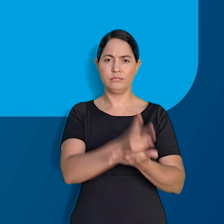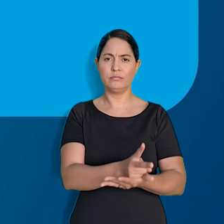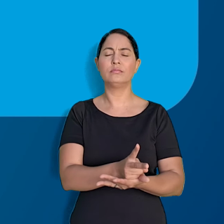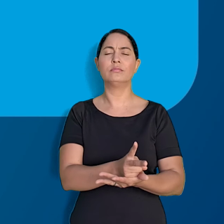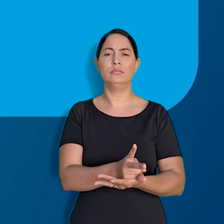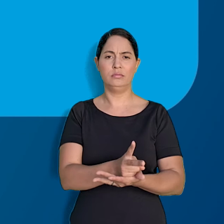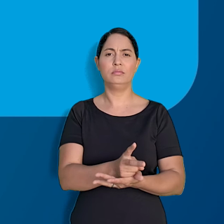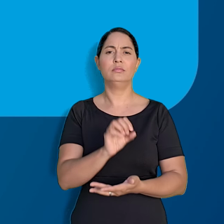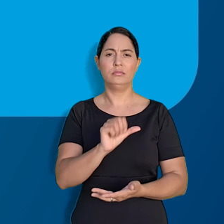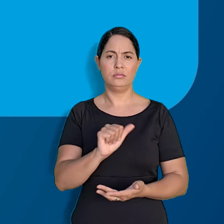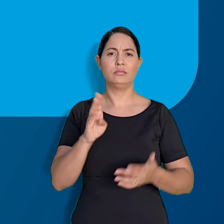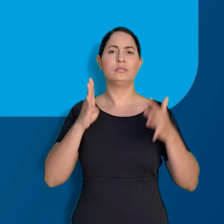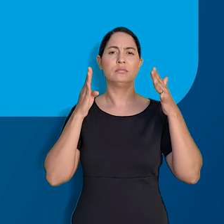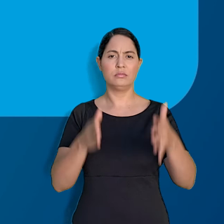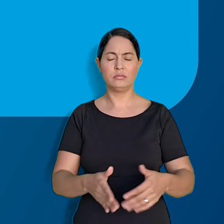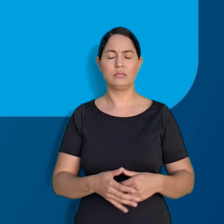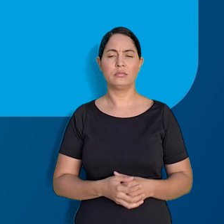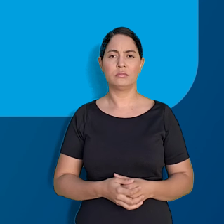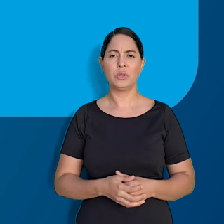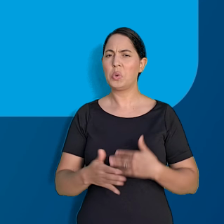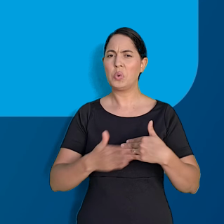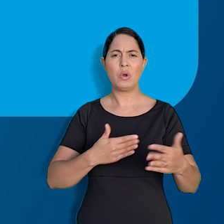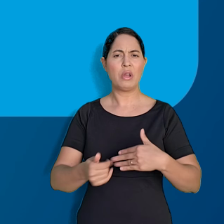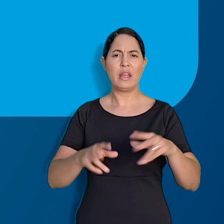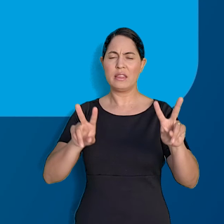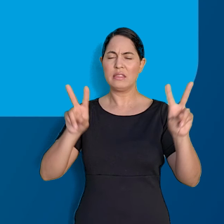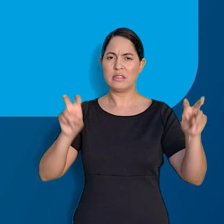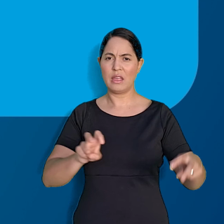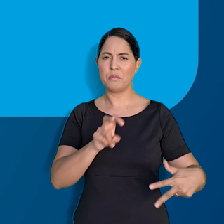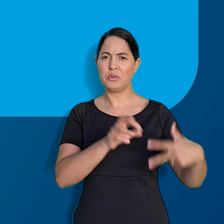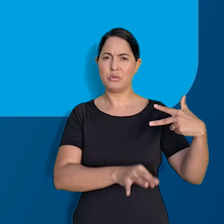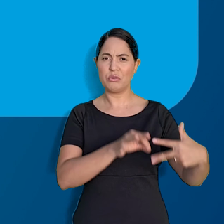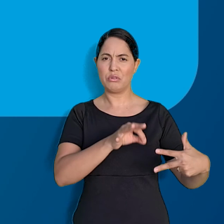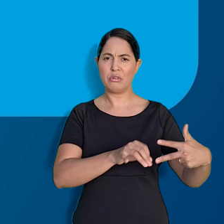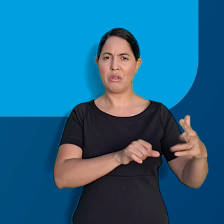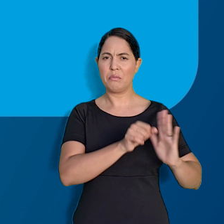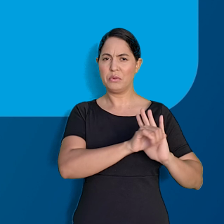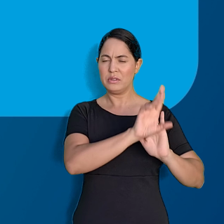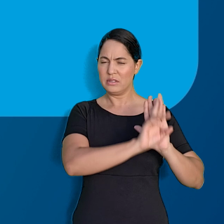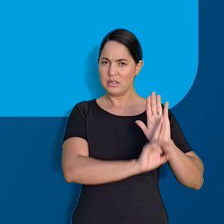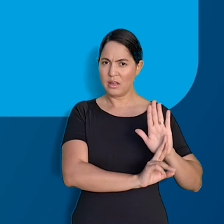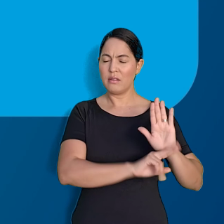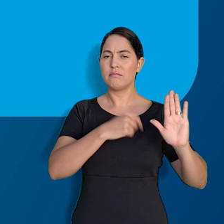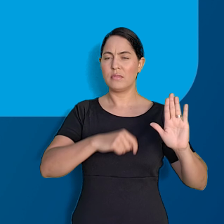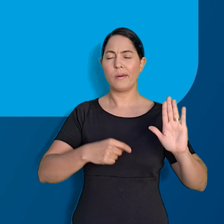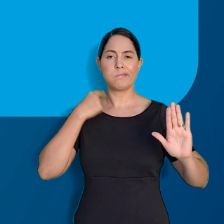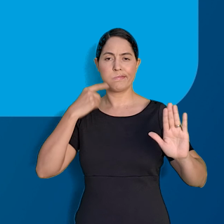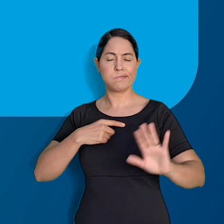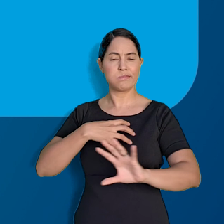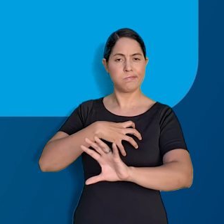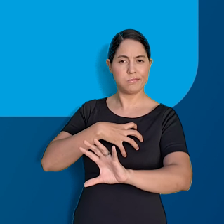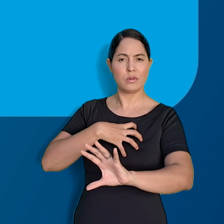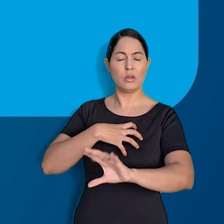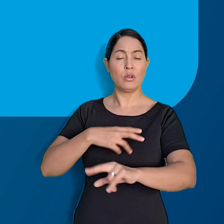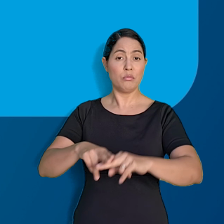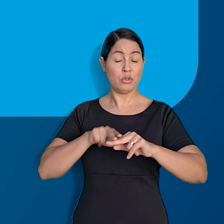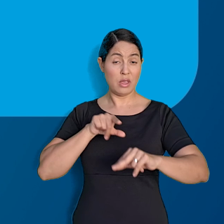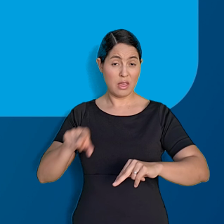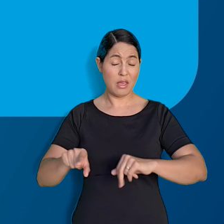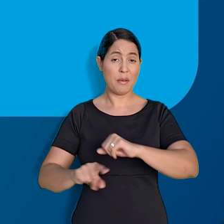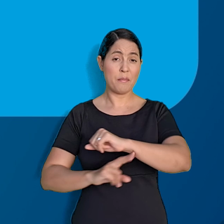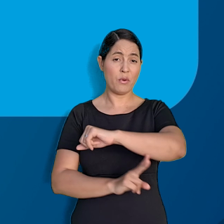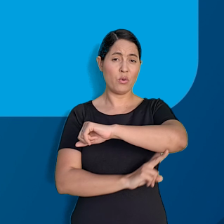da advocacia. Qualquer debate sobre a reforma do judiciário precisa necessariamente ouvir a advocacia, que é a